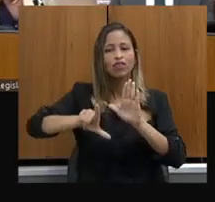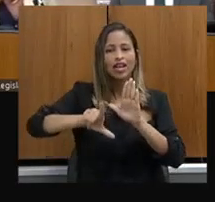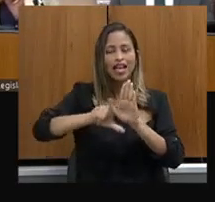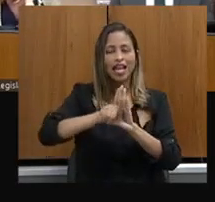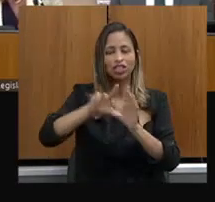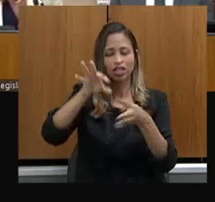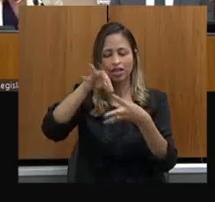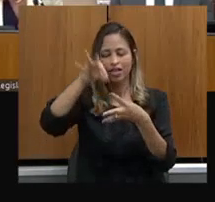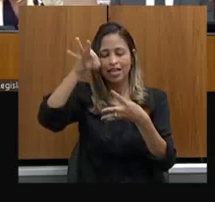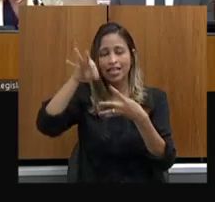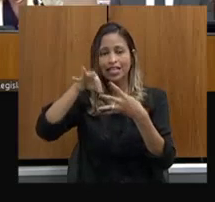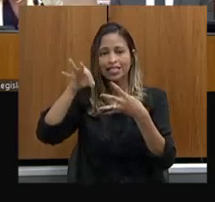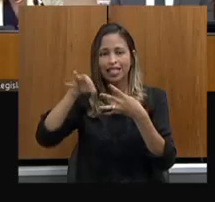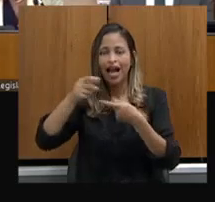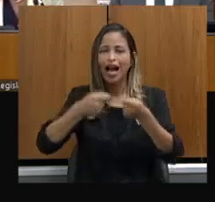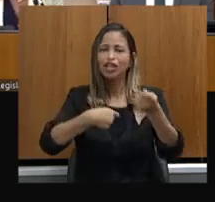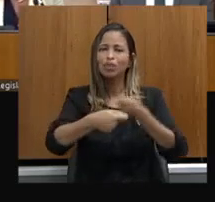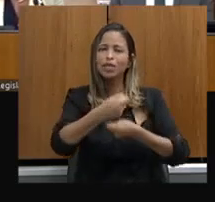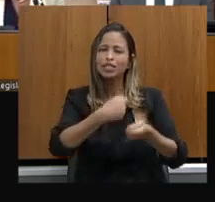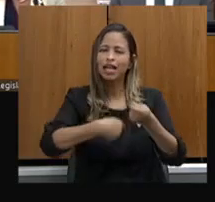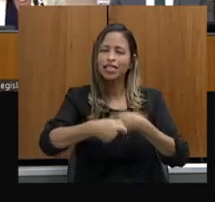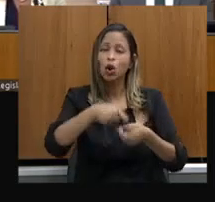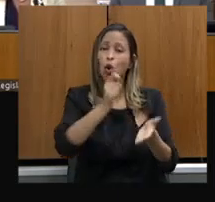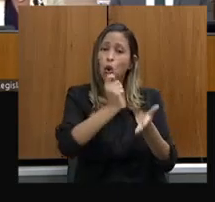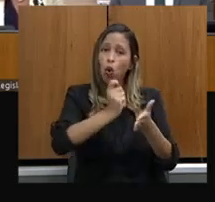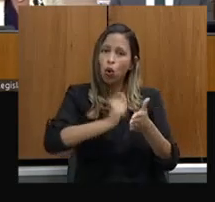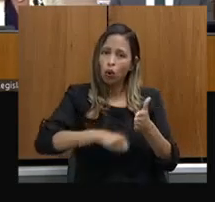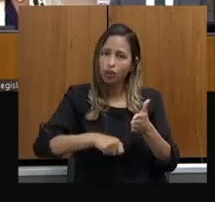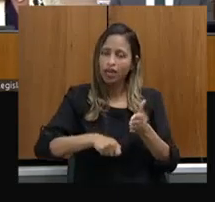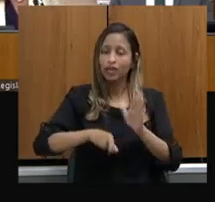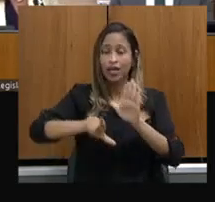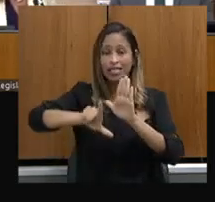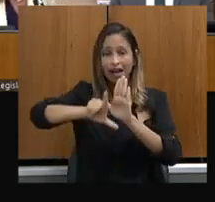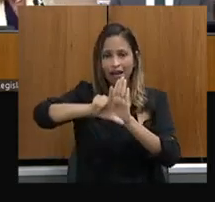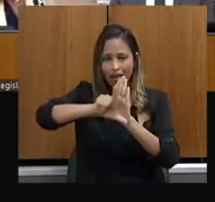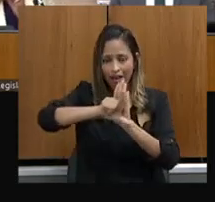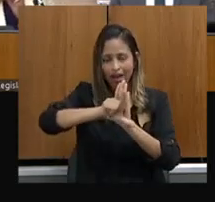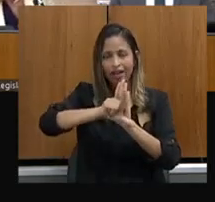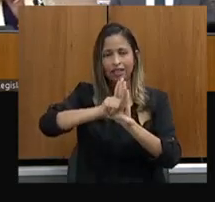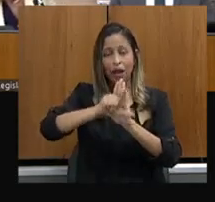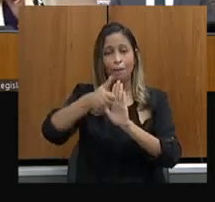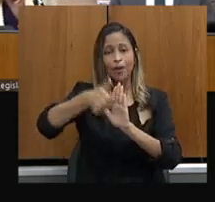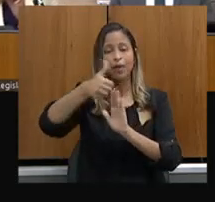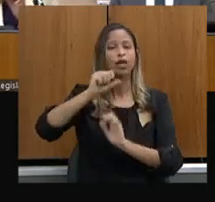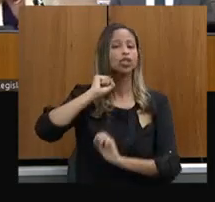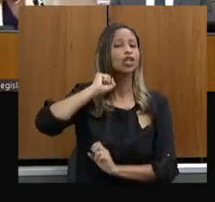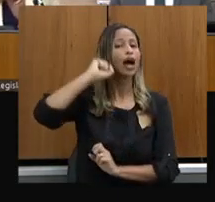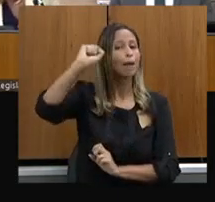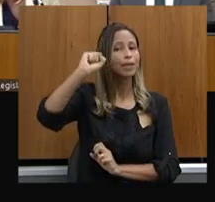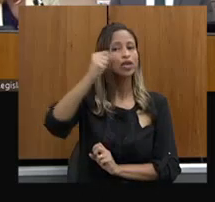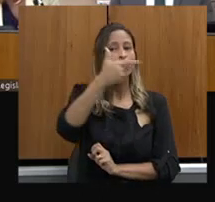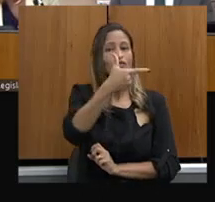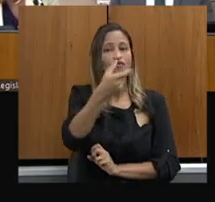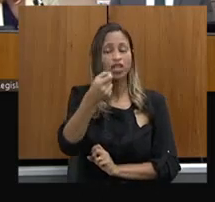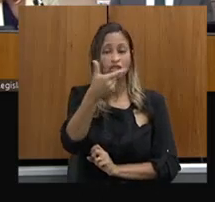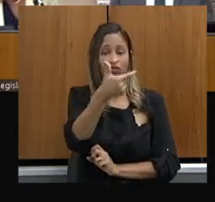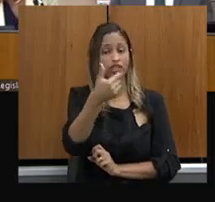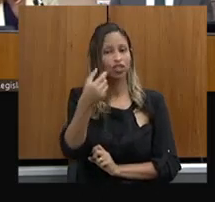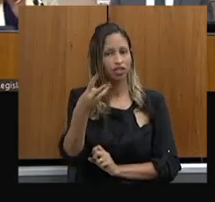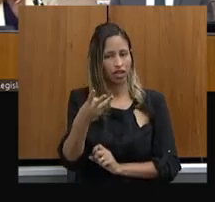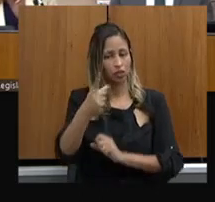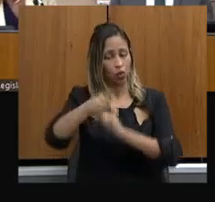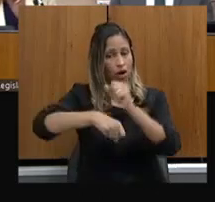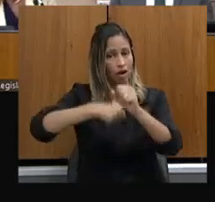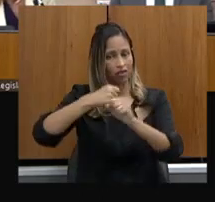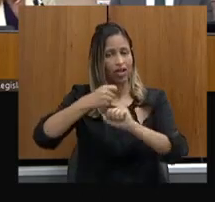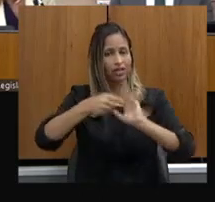licitações e contratos administrativos essa lei ela entra em vigor efetivamente em primeiro de abril de 2023 e